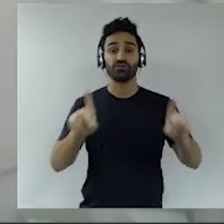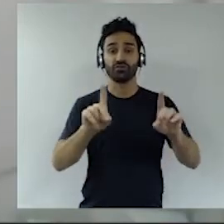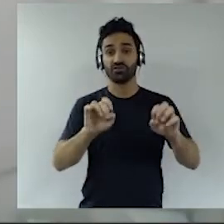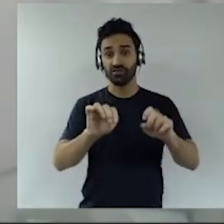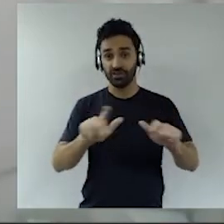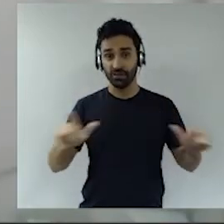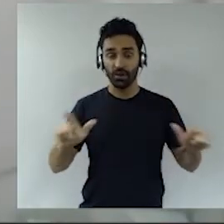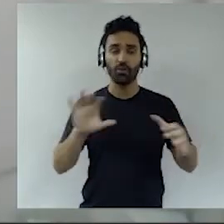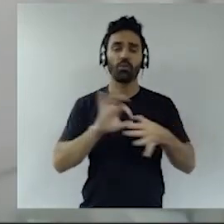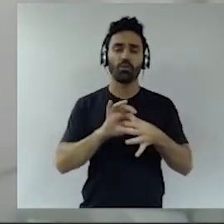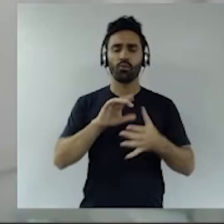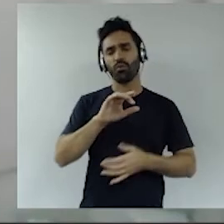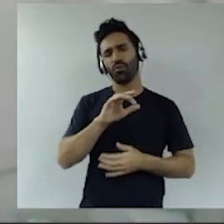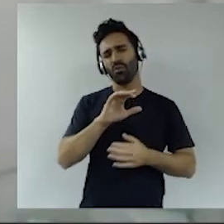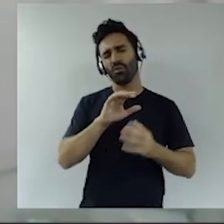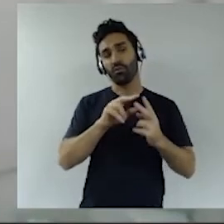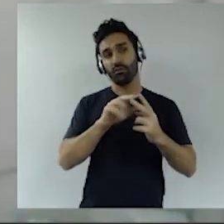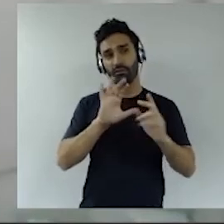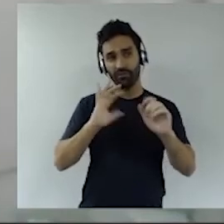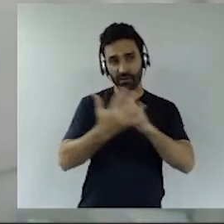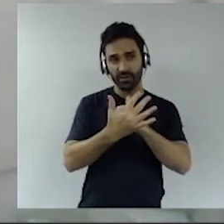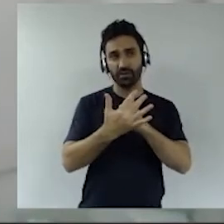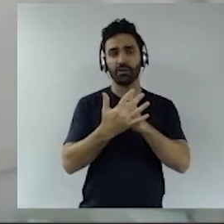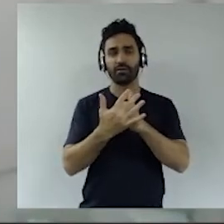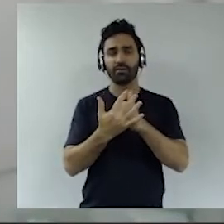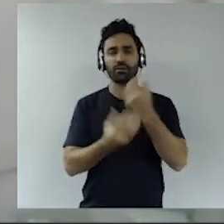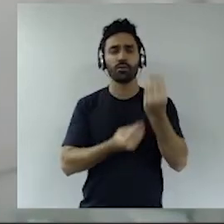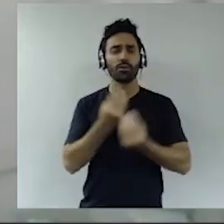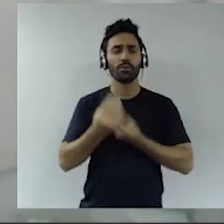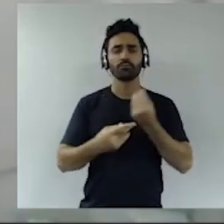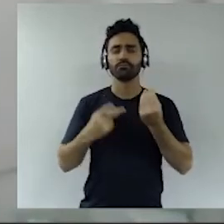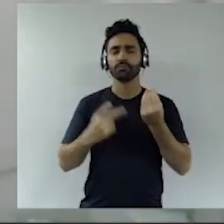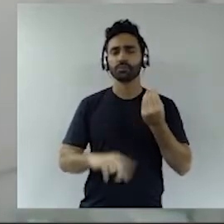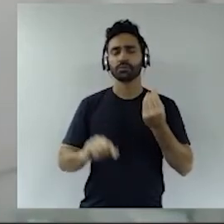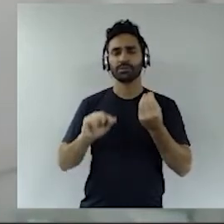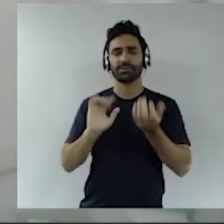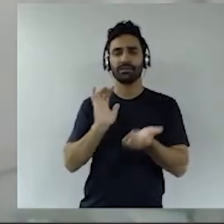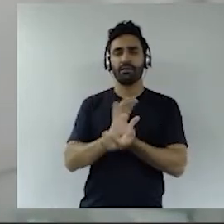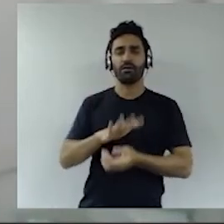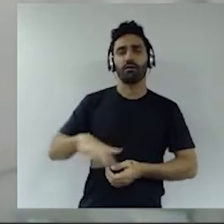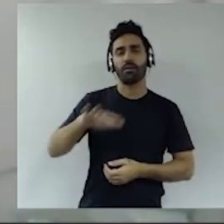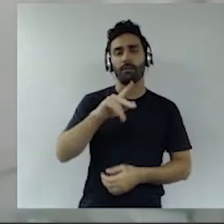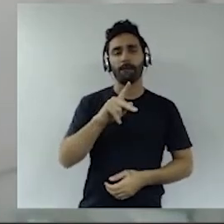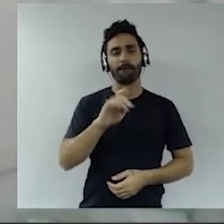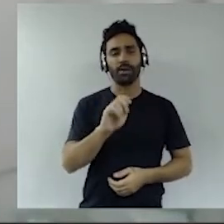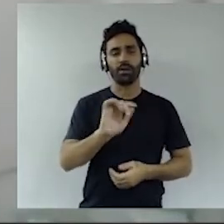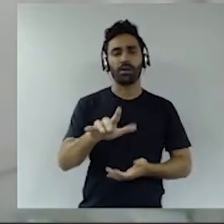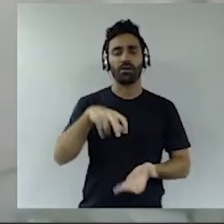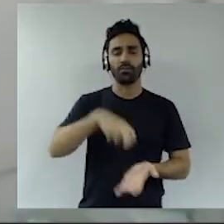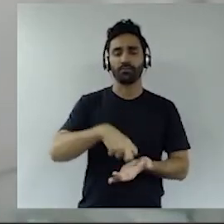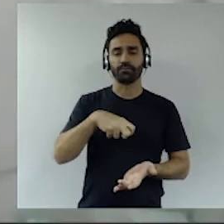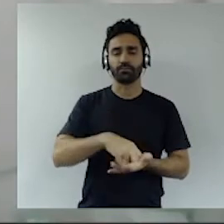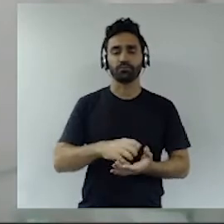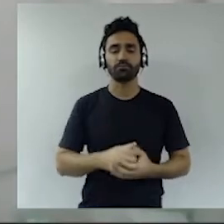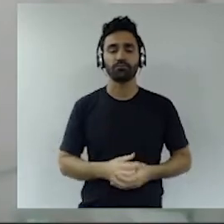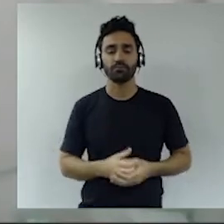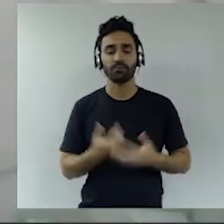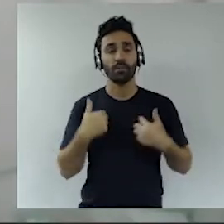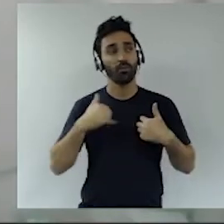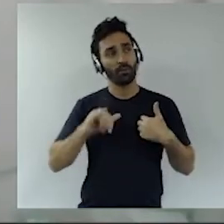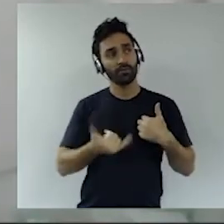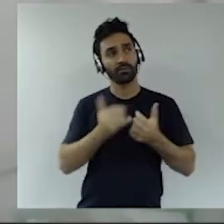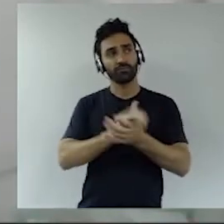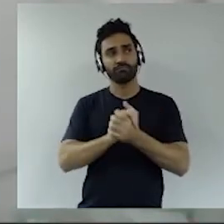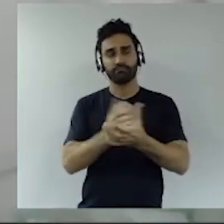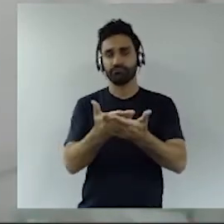no painel Repercussões da Pandemia na Esfera Penal. Quero também cumprimentar